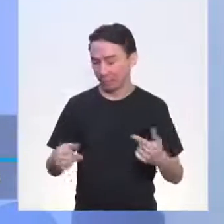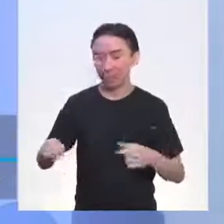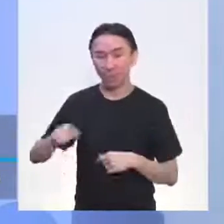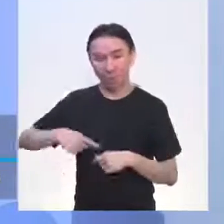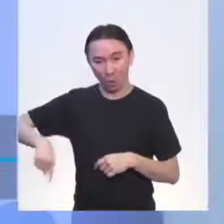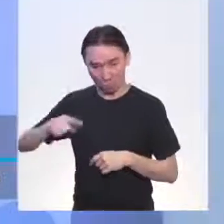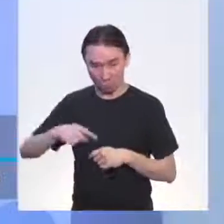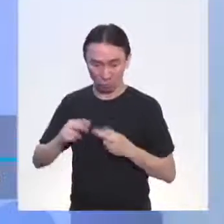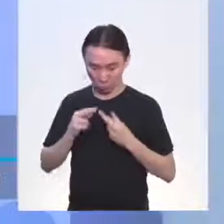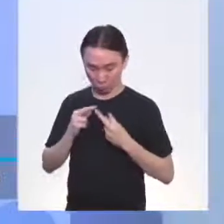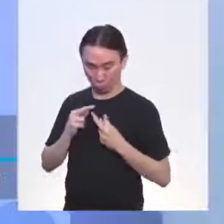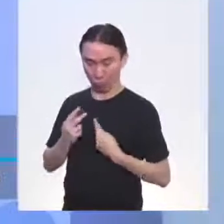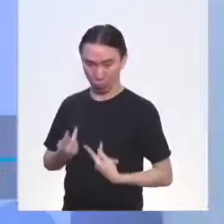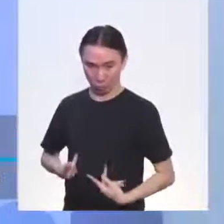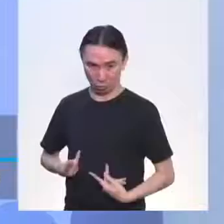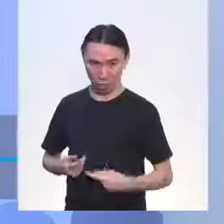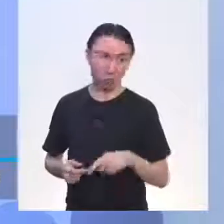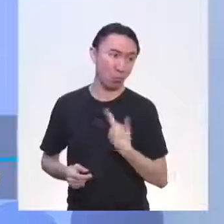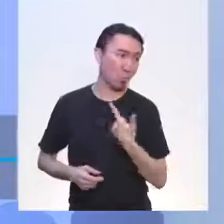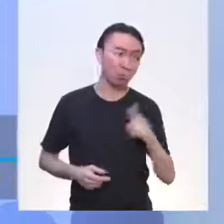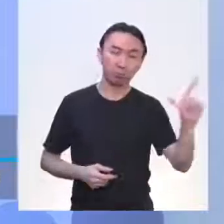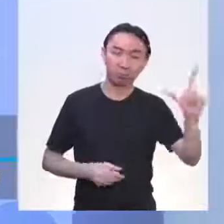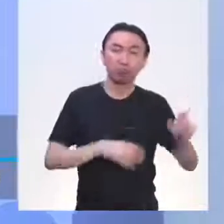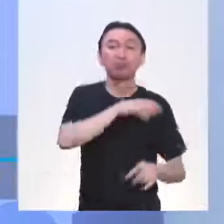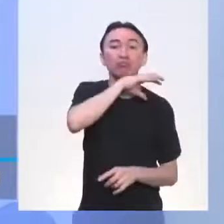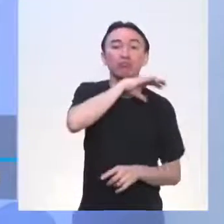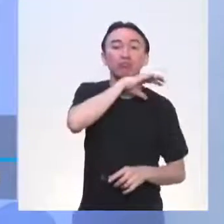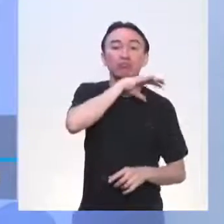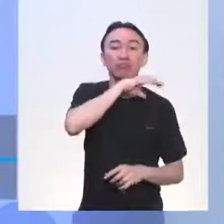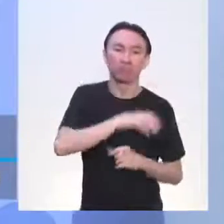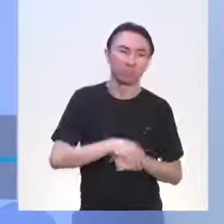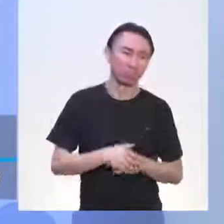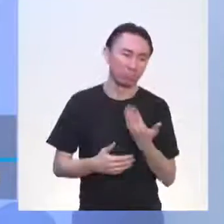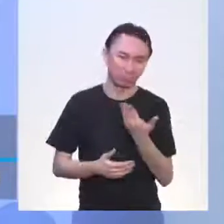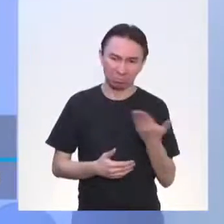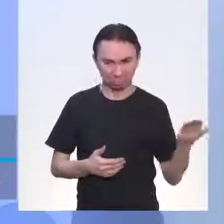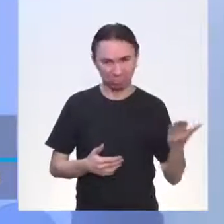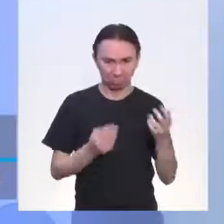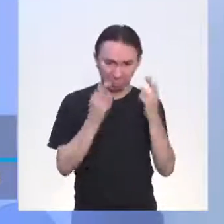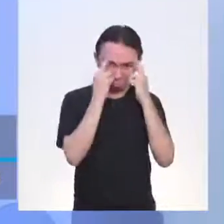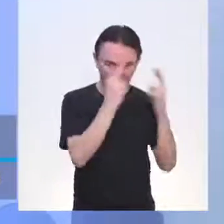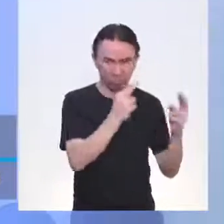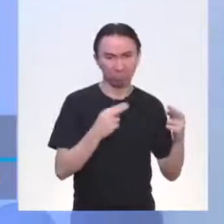nós e os demais animais terrestres, todos merecem respeito,